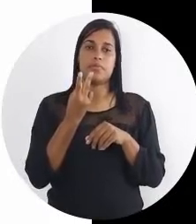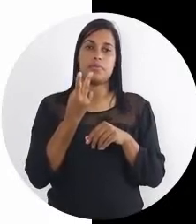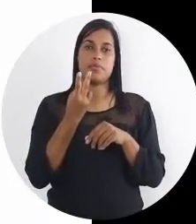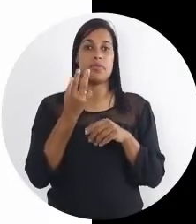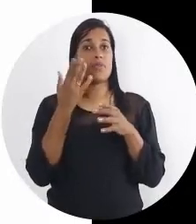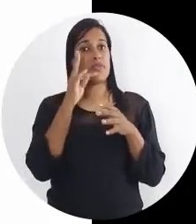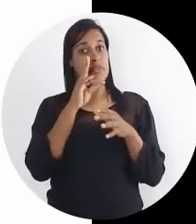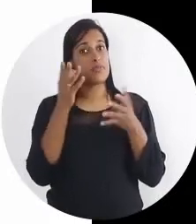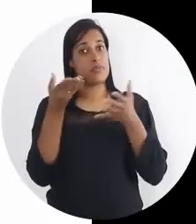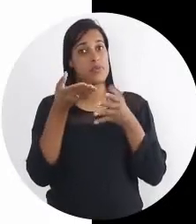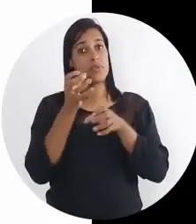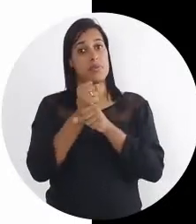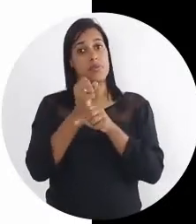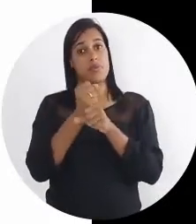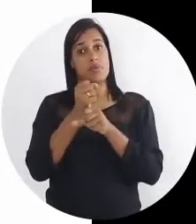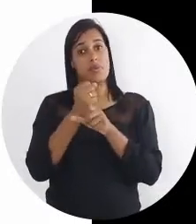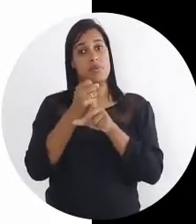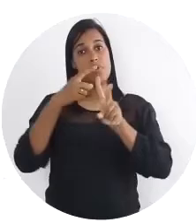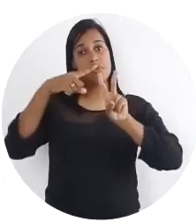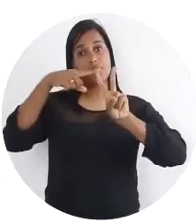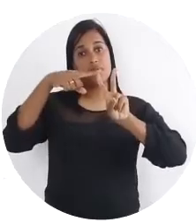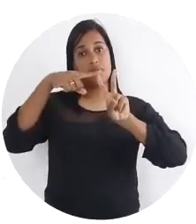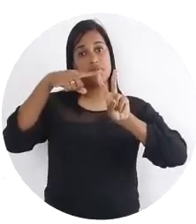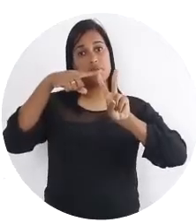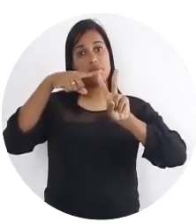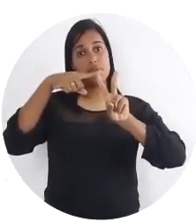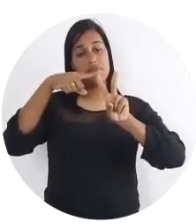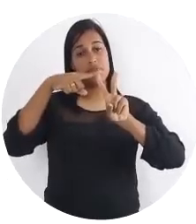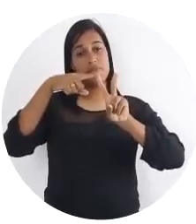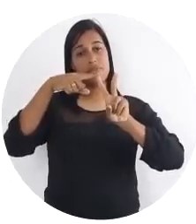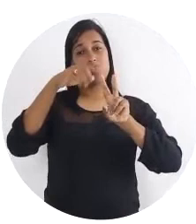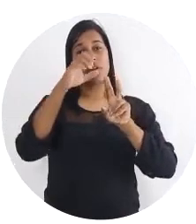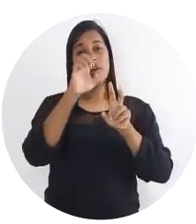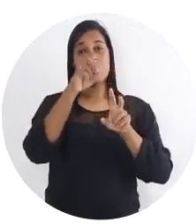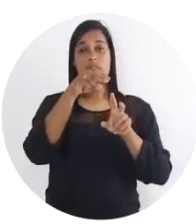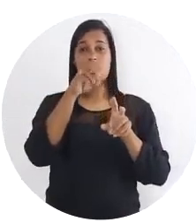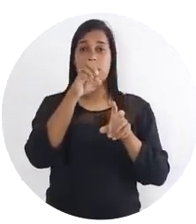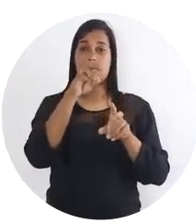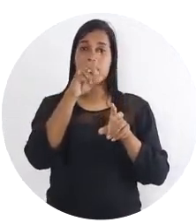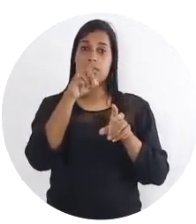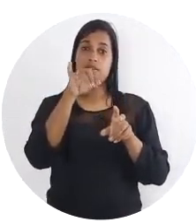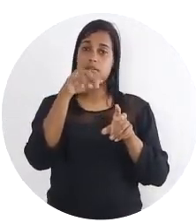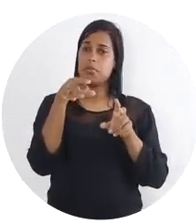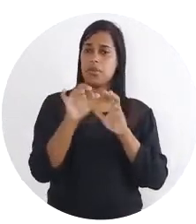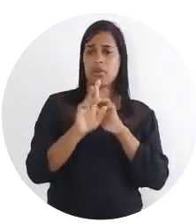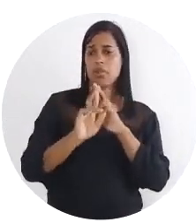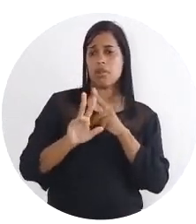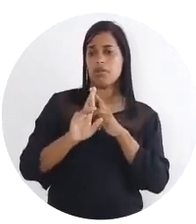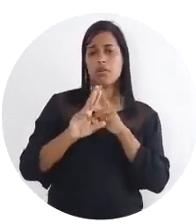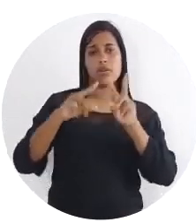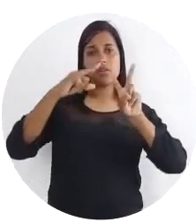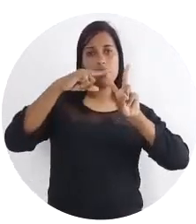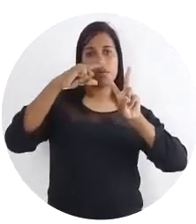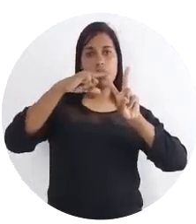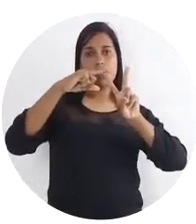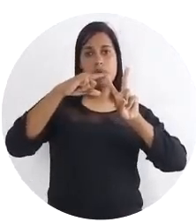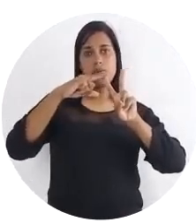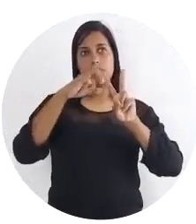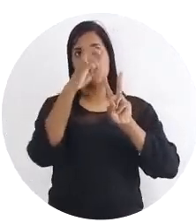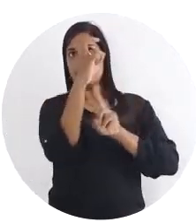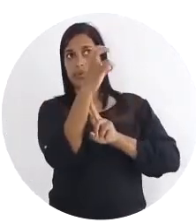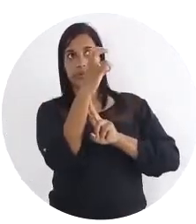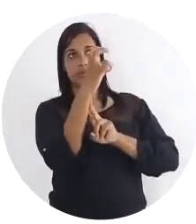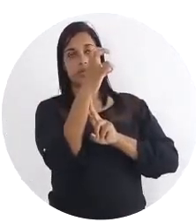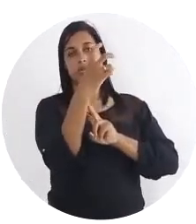Vejamos agora para calcular uma raiz enésima. Raiz enésima será qualquer raiz diferente da raiz quadrada. Uma raiz quinta,